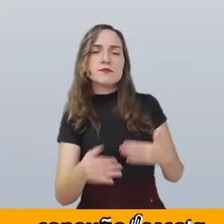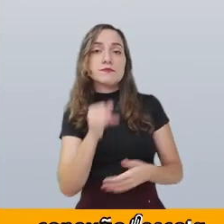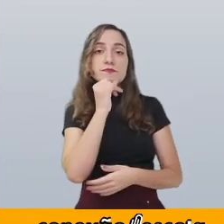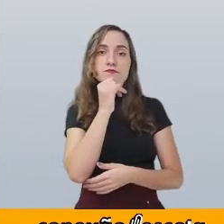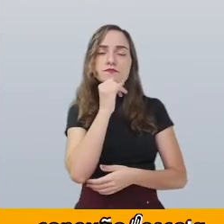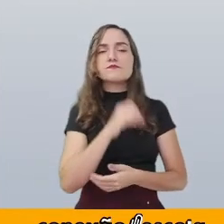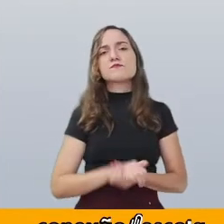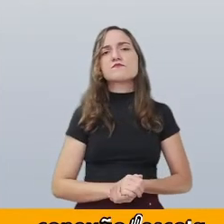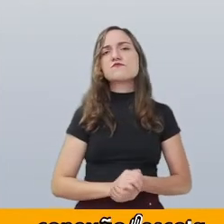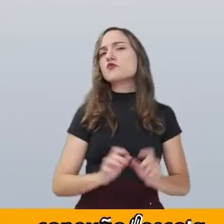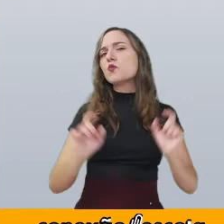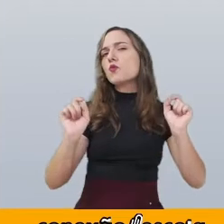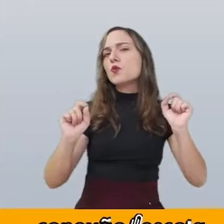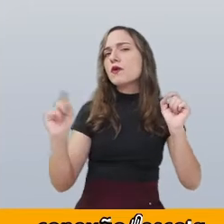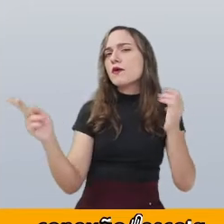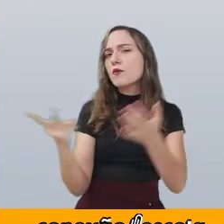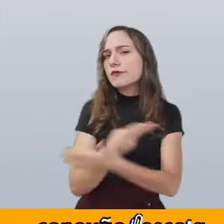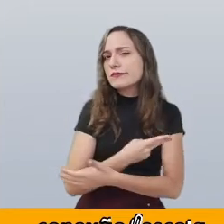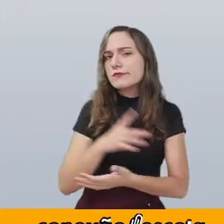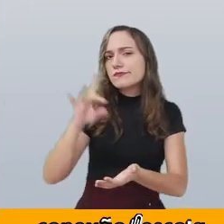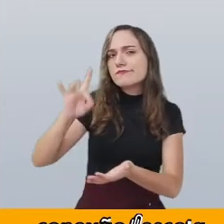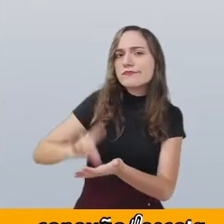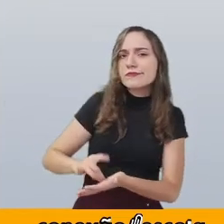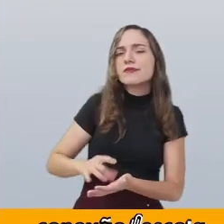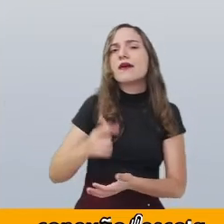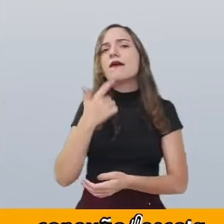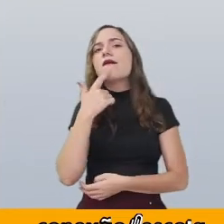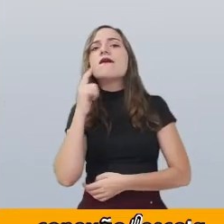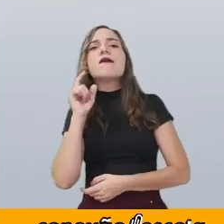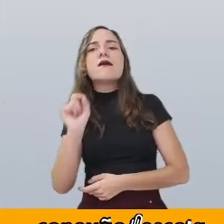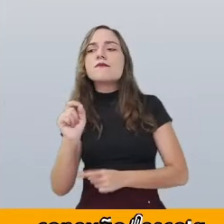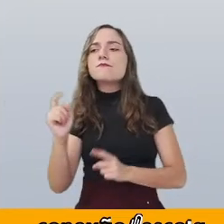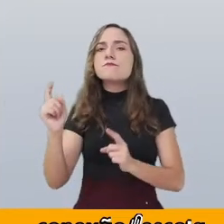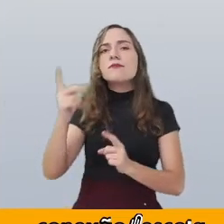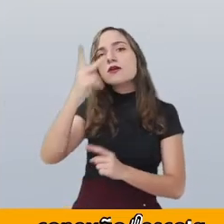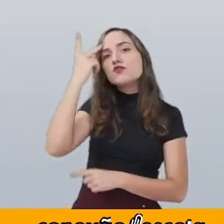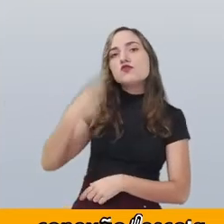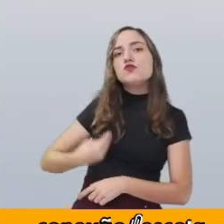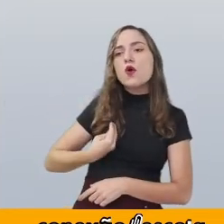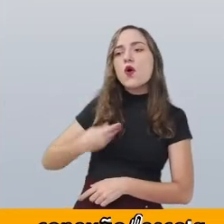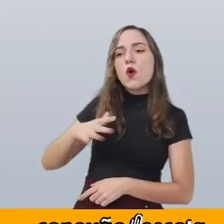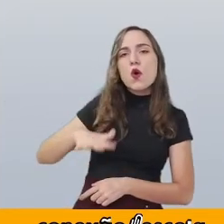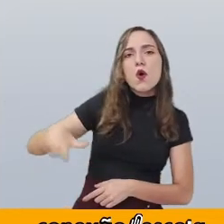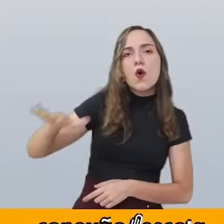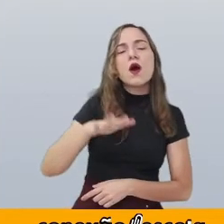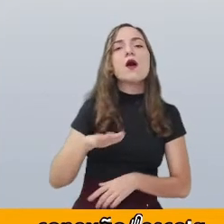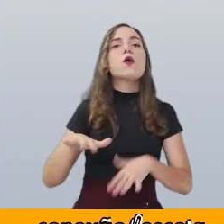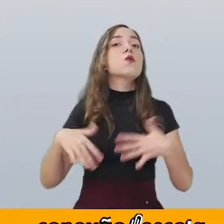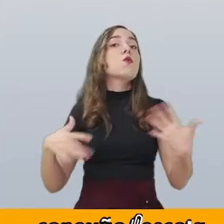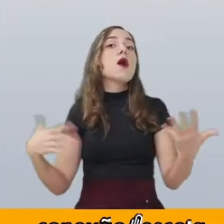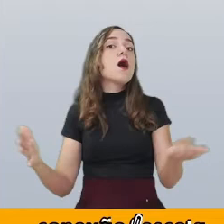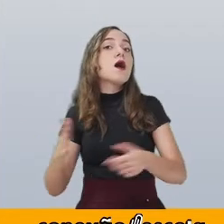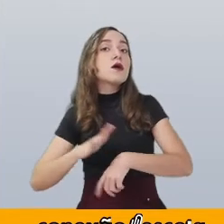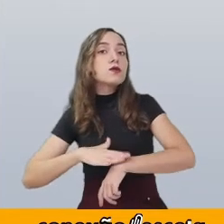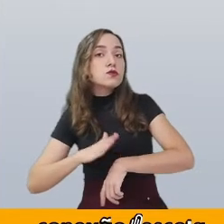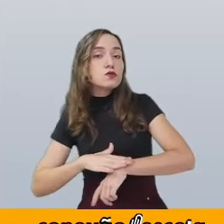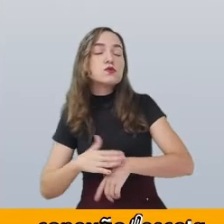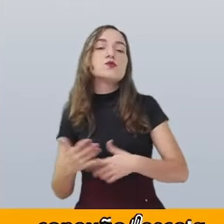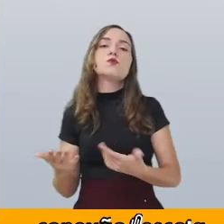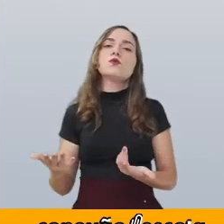o que são os fatos, quem, as pessoas envolvidas, quando, o